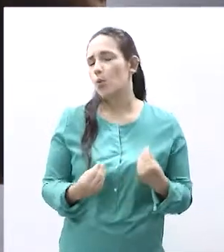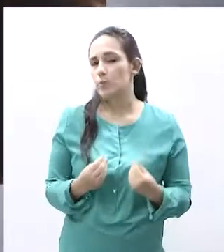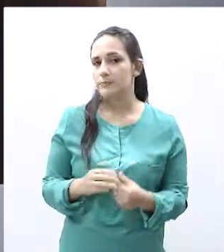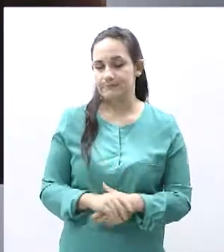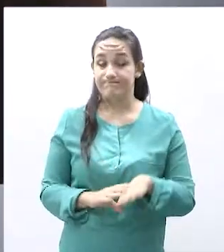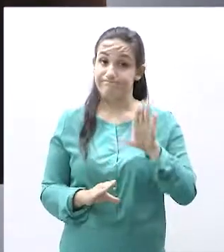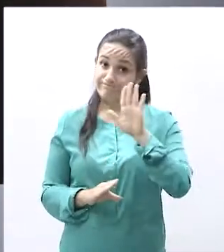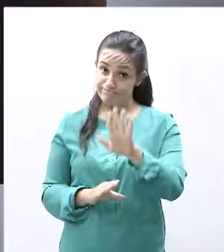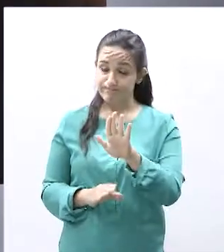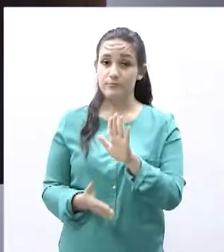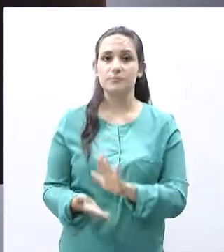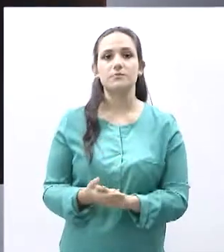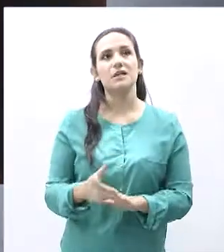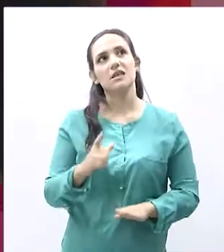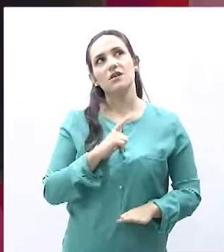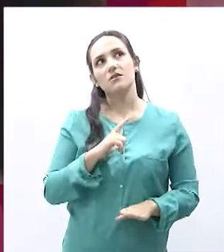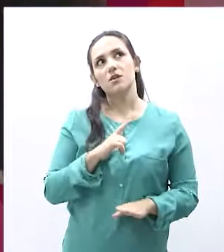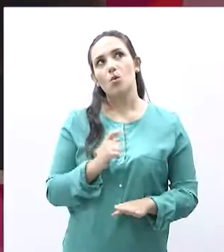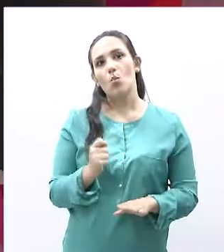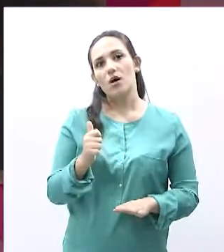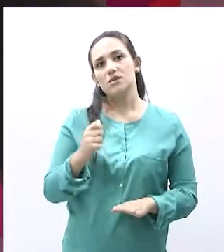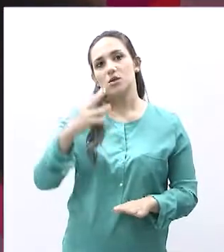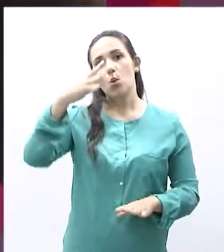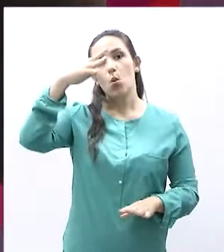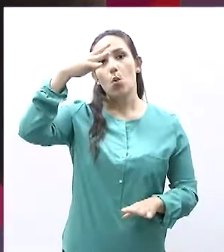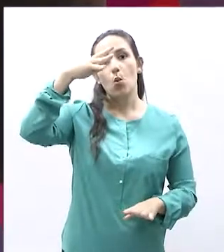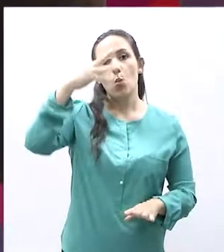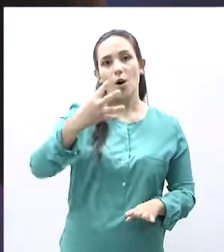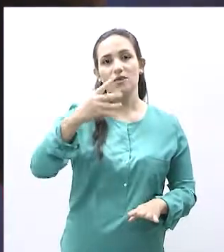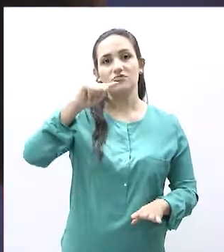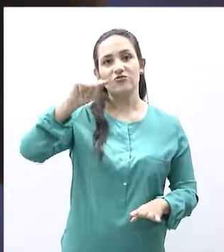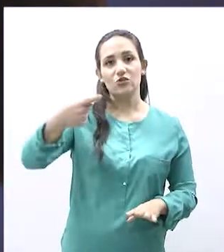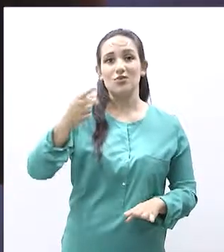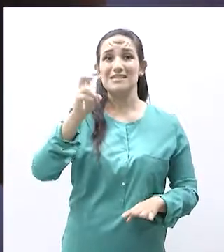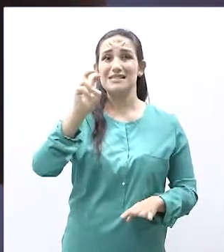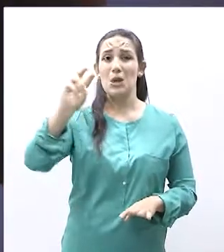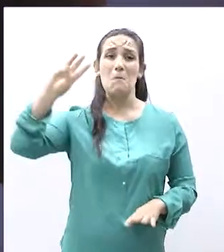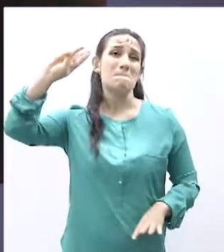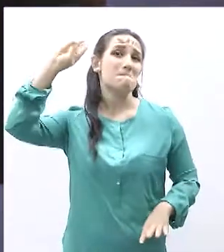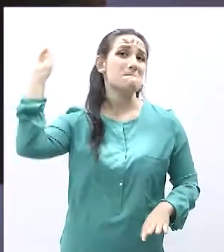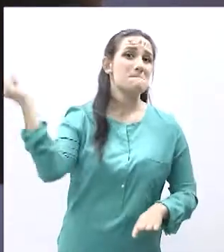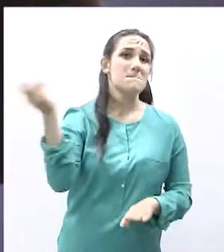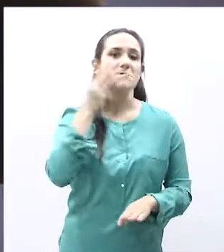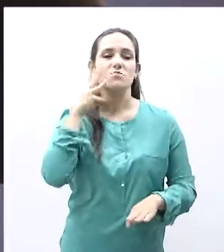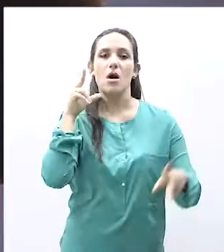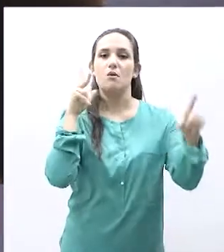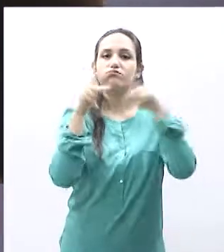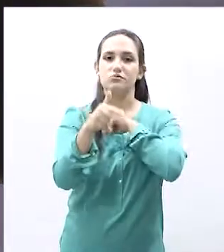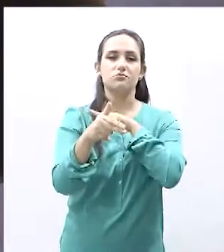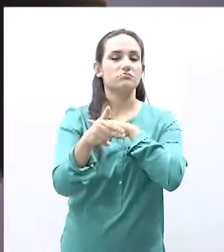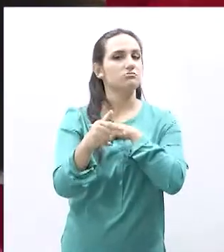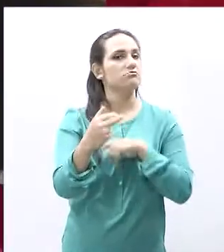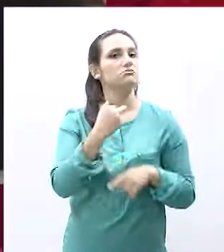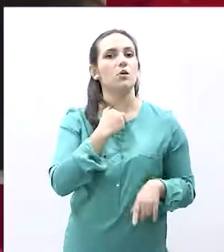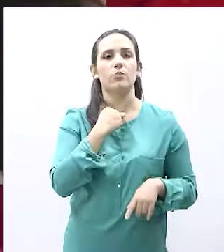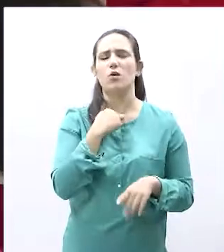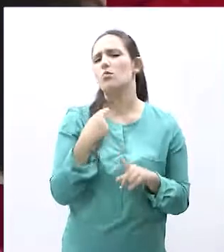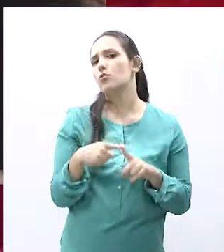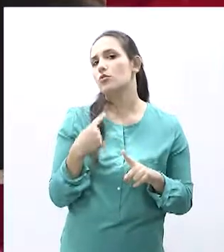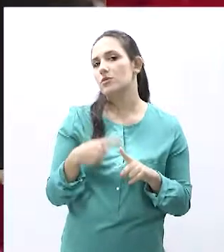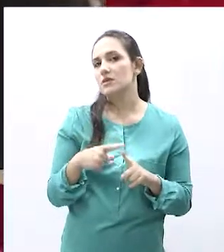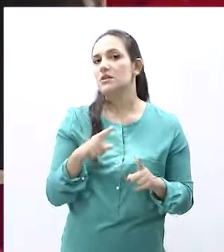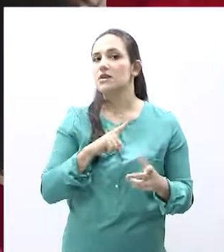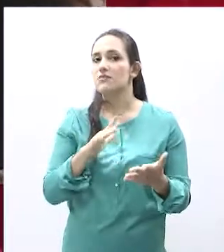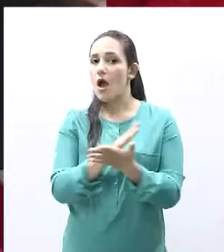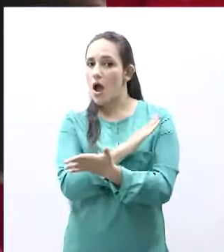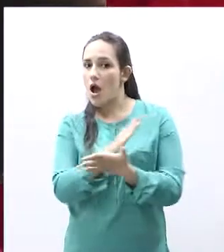Bom, nós tivemos quase 4,5 milhões de benefícios negados no ano de 2020. Isso se deve a